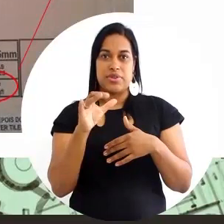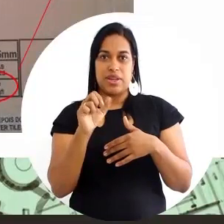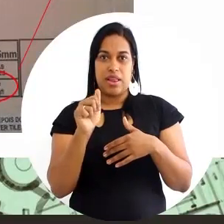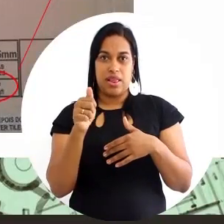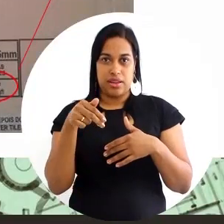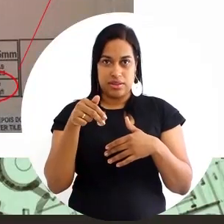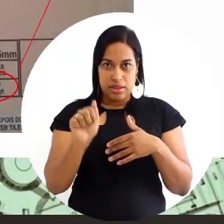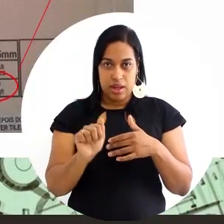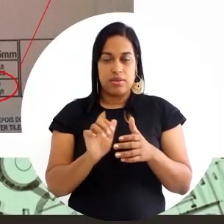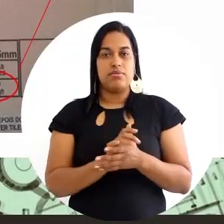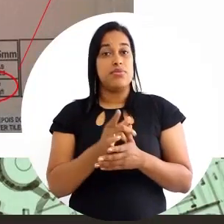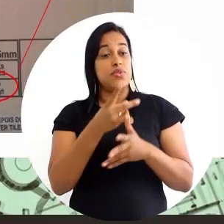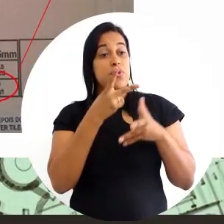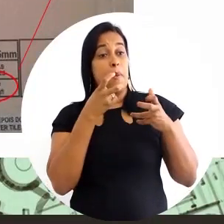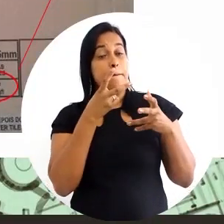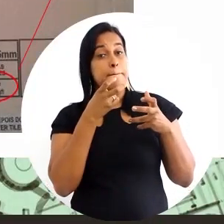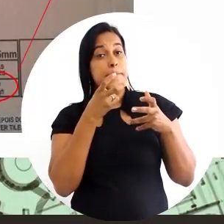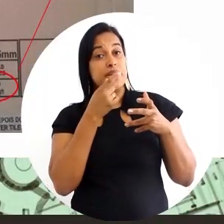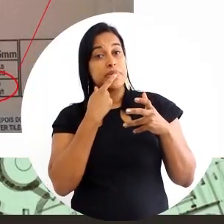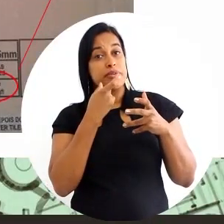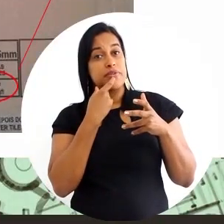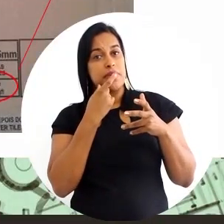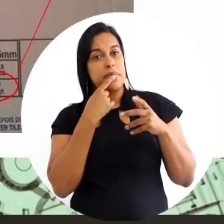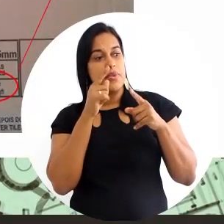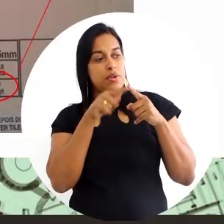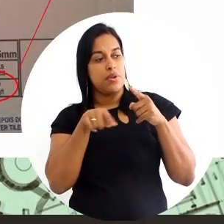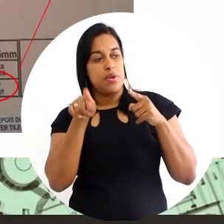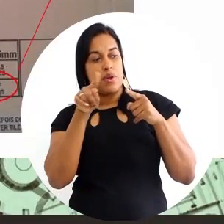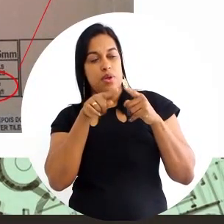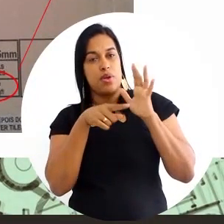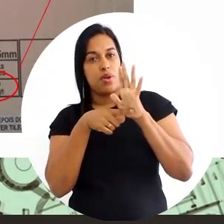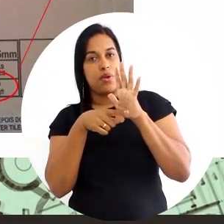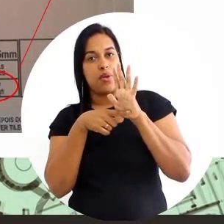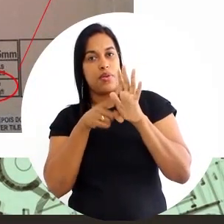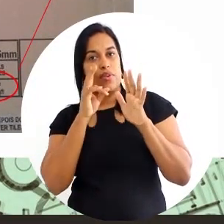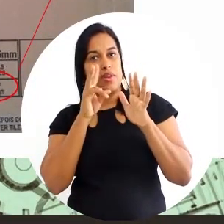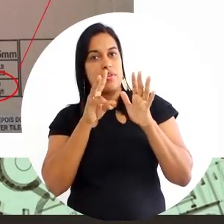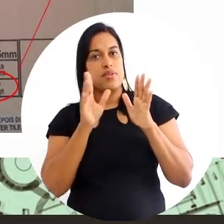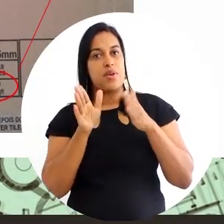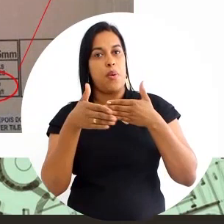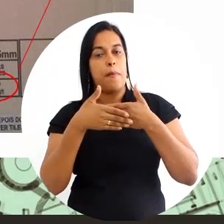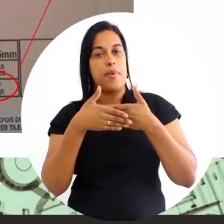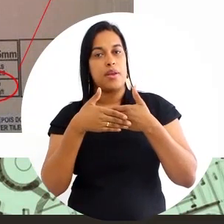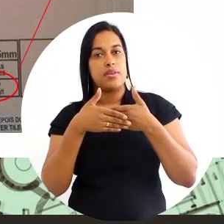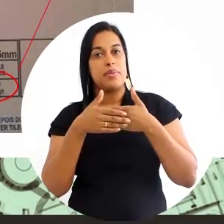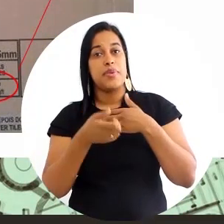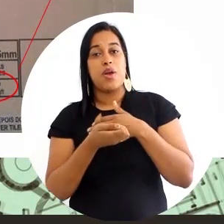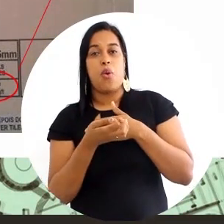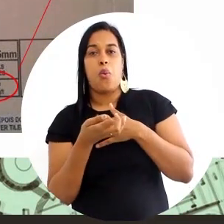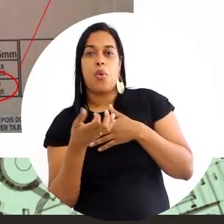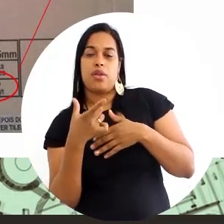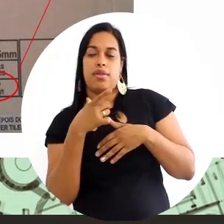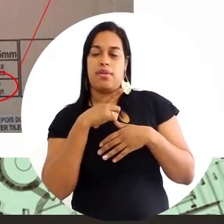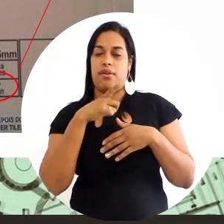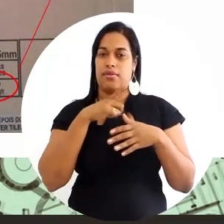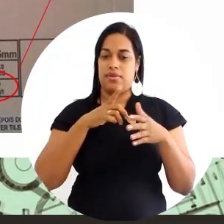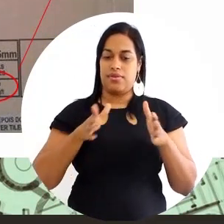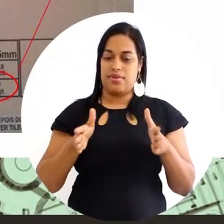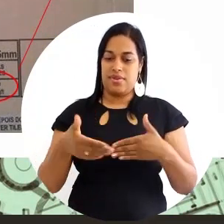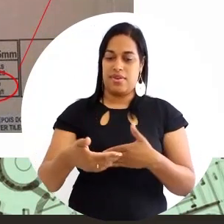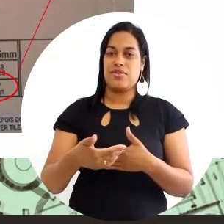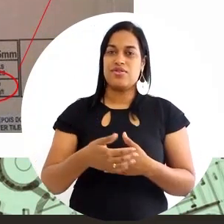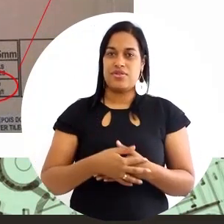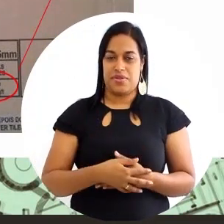vão observar aí no círculo vermelho que há a indicação da área que vai ser coberta pela quantidade que vem na